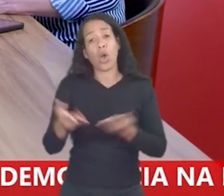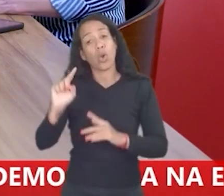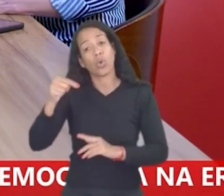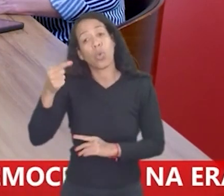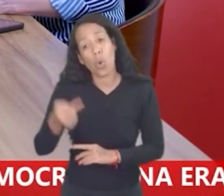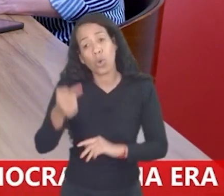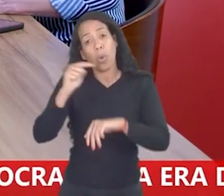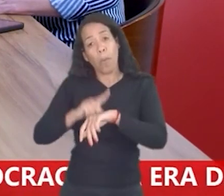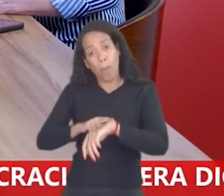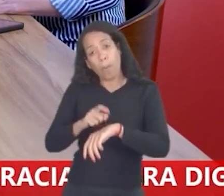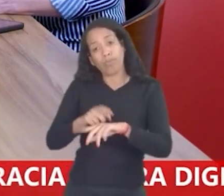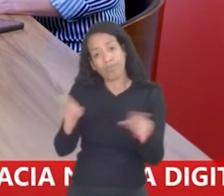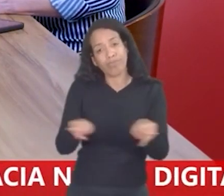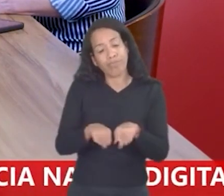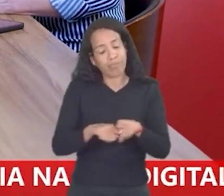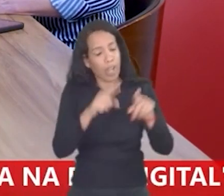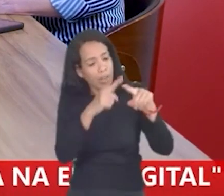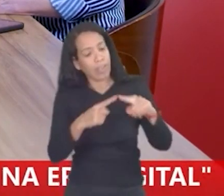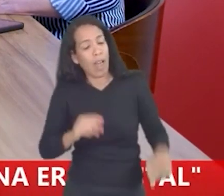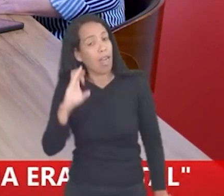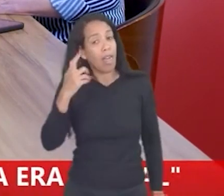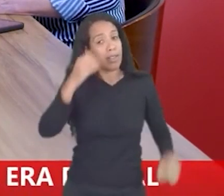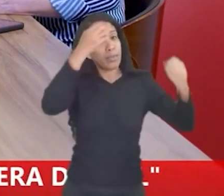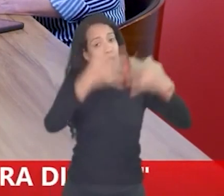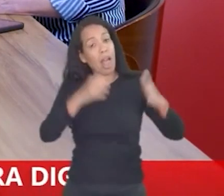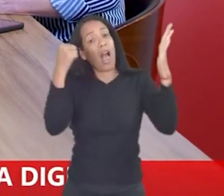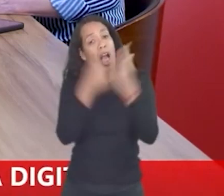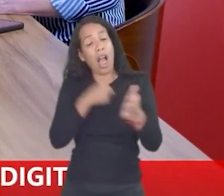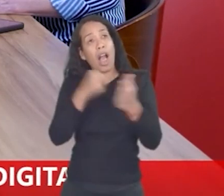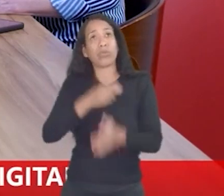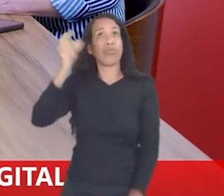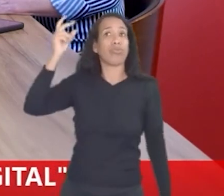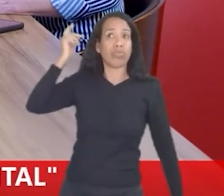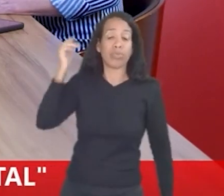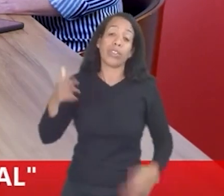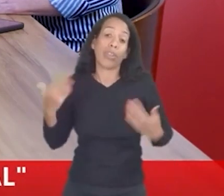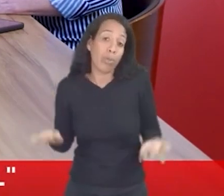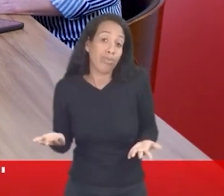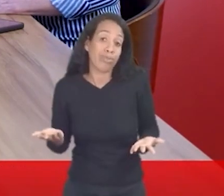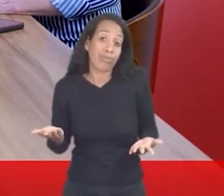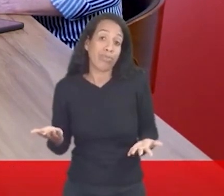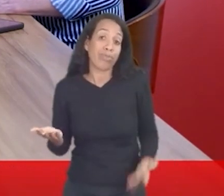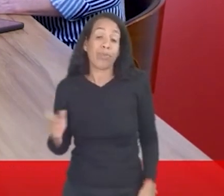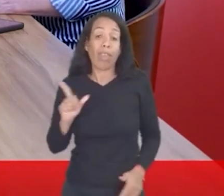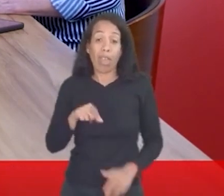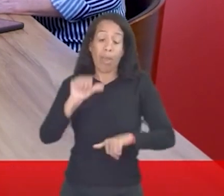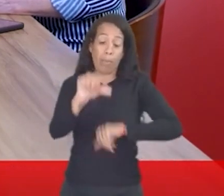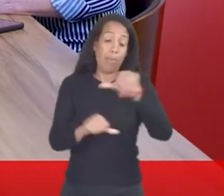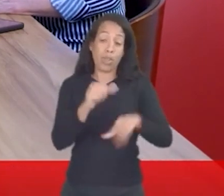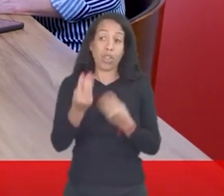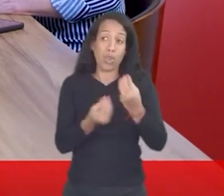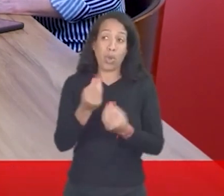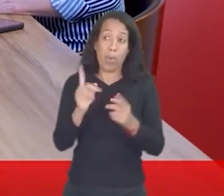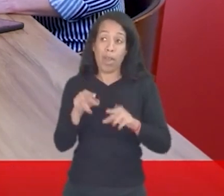temos muitos desafios. É claro que, como disse o Pedro aqui, as lutas continuam sendo antigas. Então, a gente muda a forma